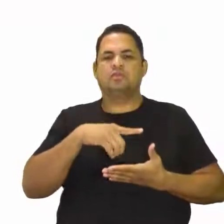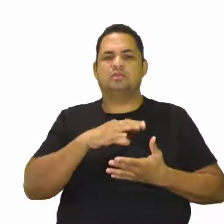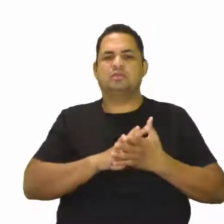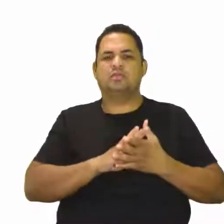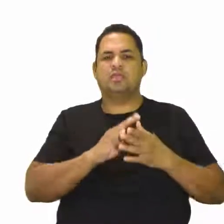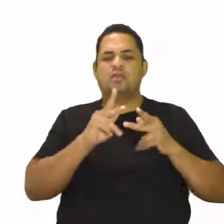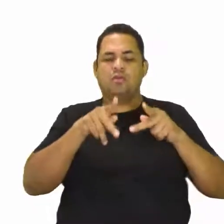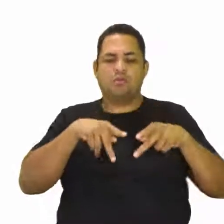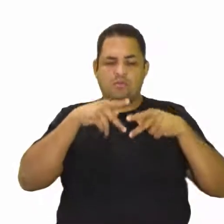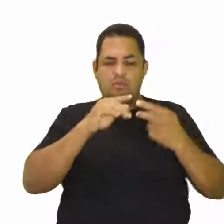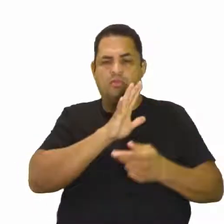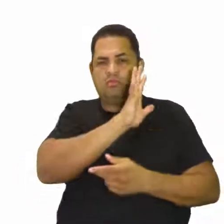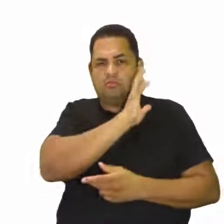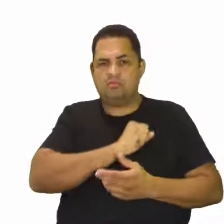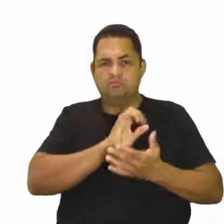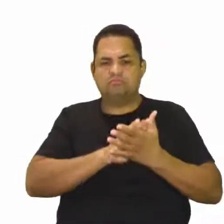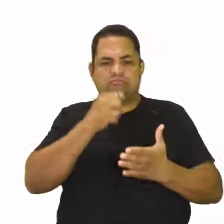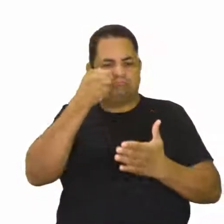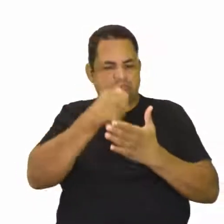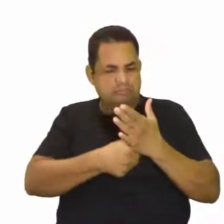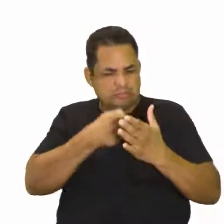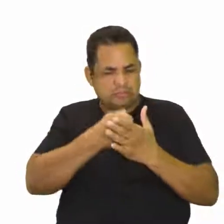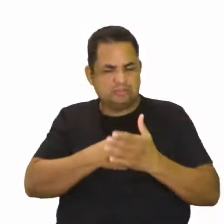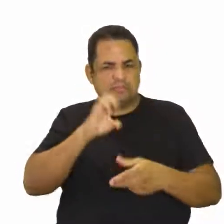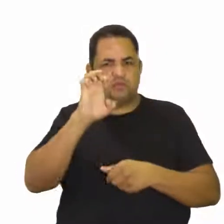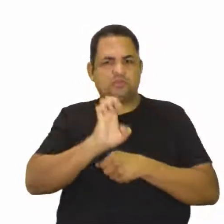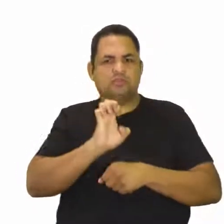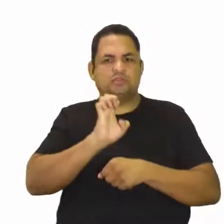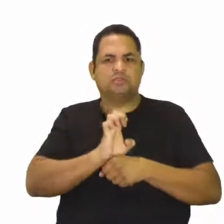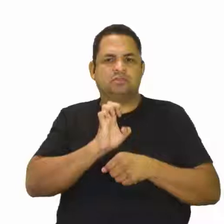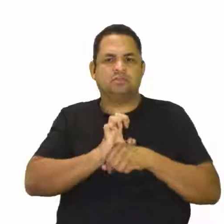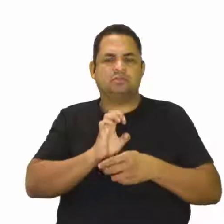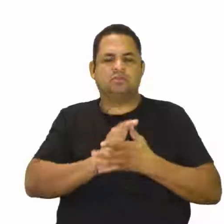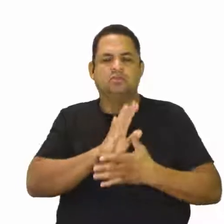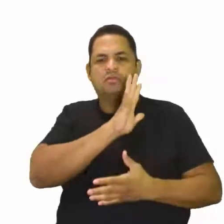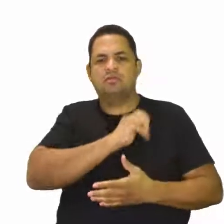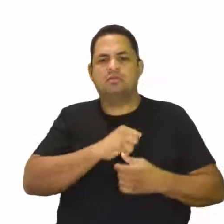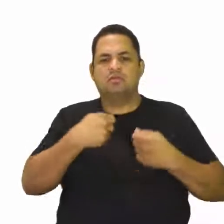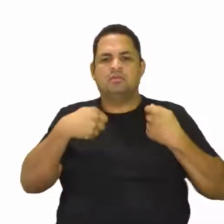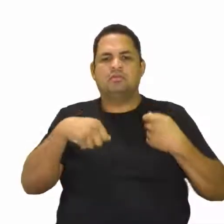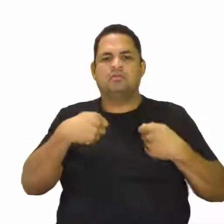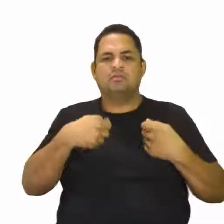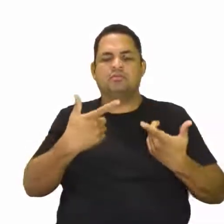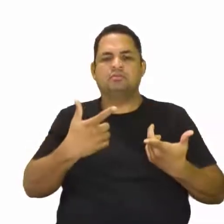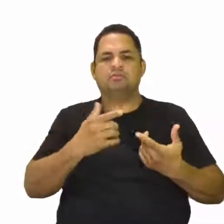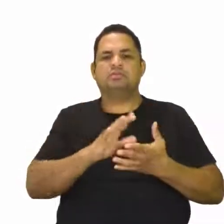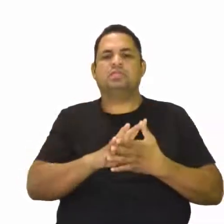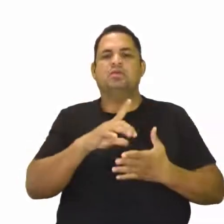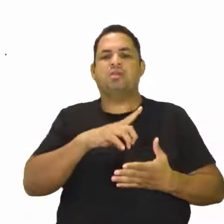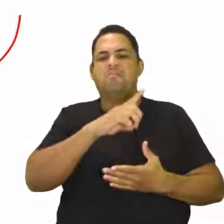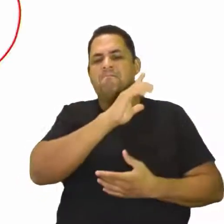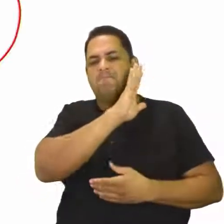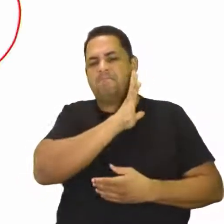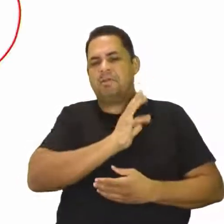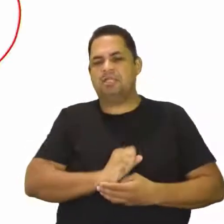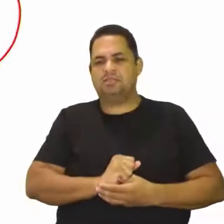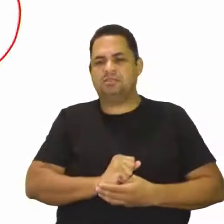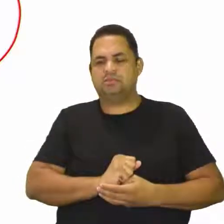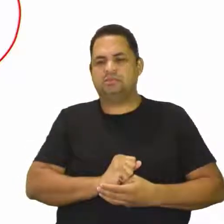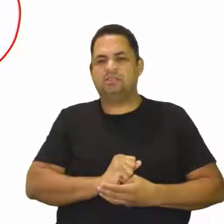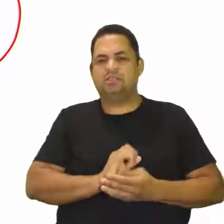palestino também lutando por um Estado palestino. A necessidade de uma Palestina livre,